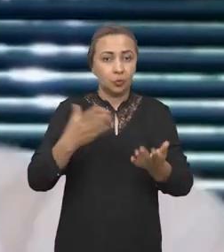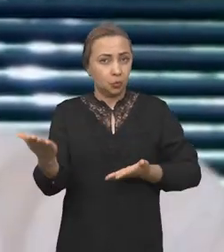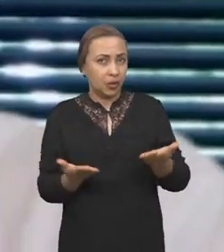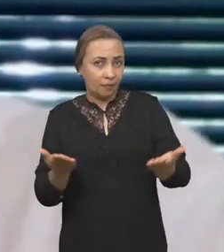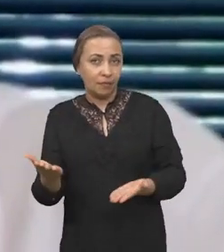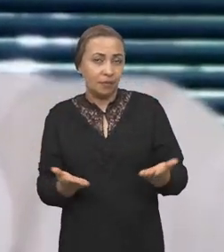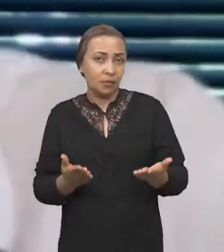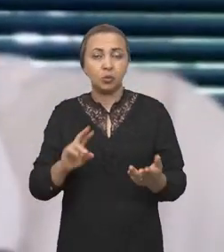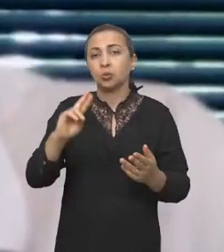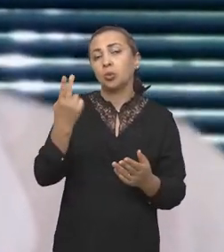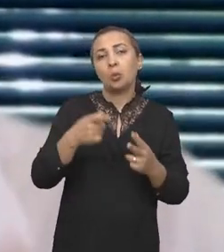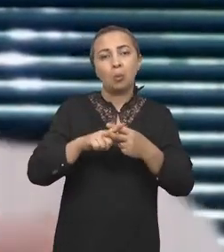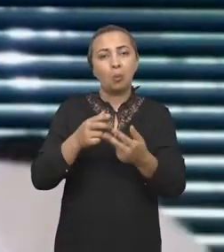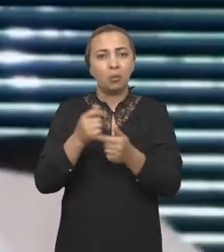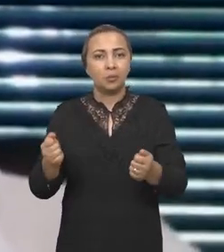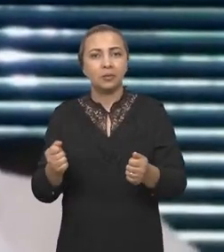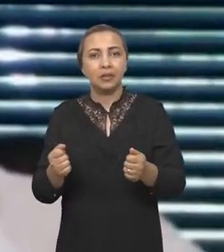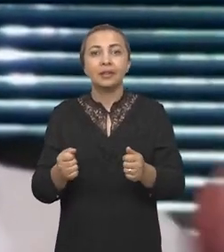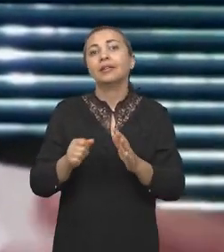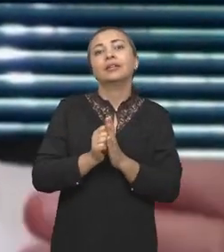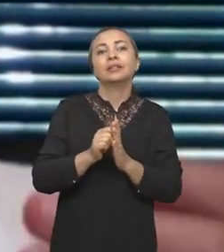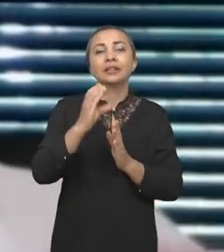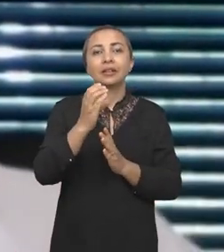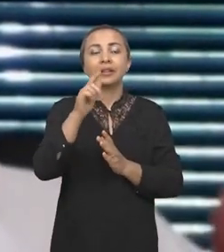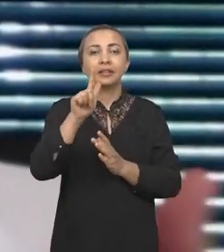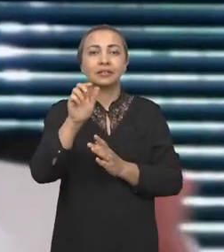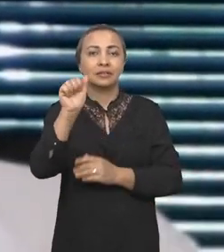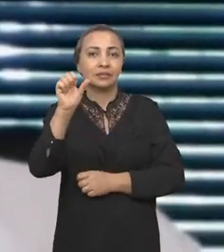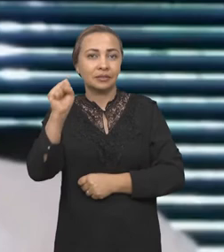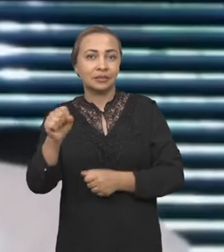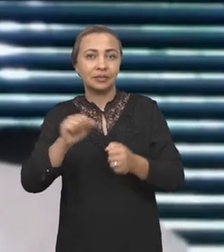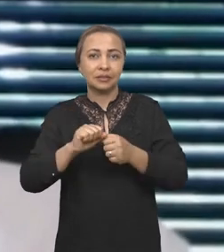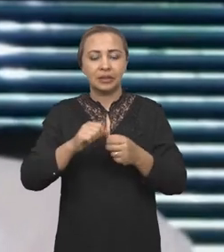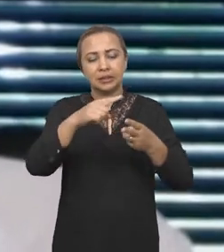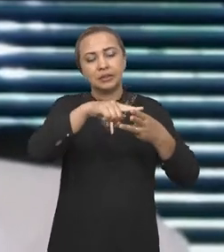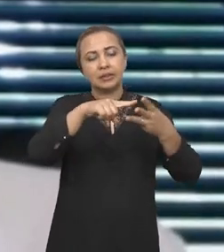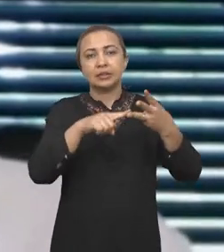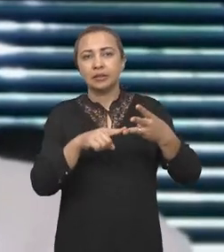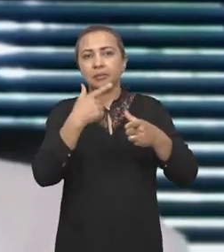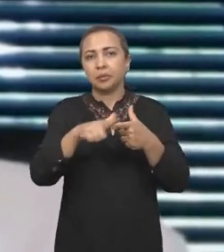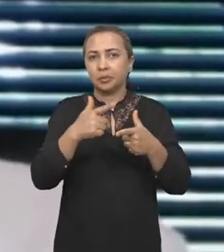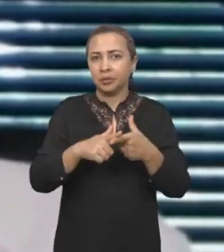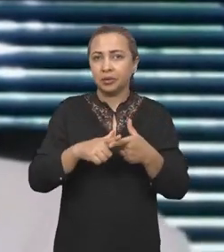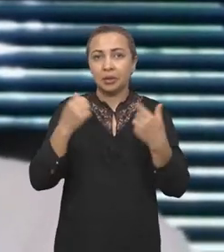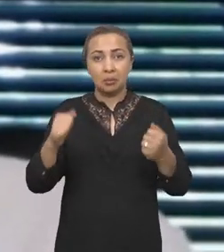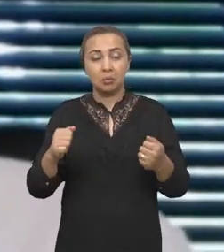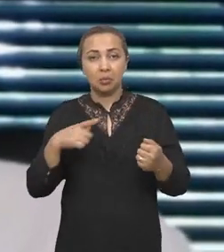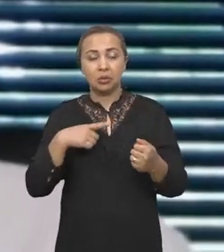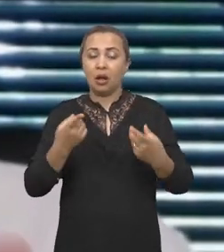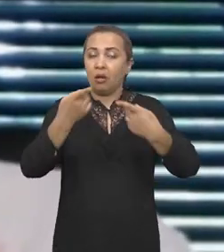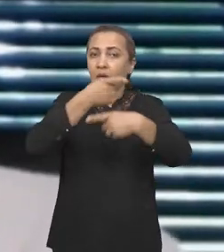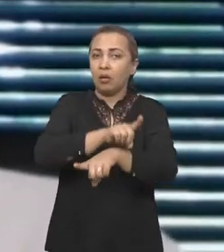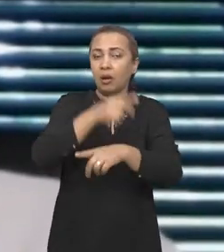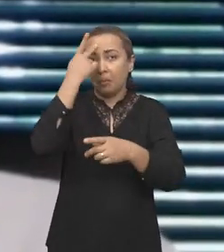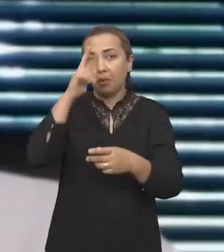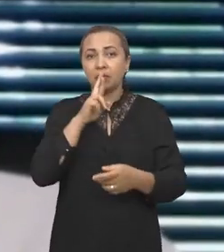aí foi o que a Cegás fez. No primeiro edital, ela lançou 3 problemas. E podem concorrer